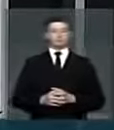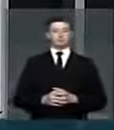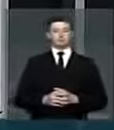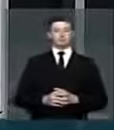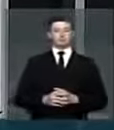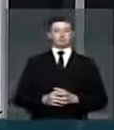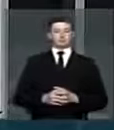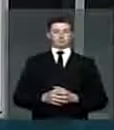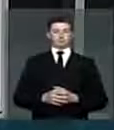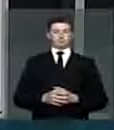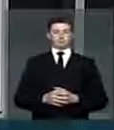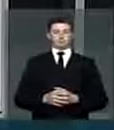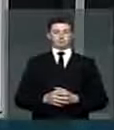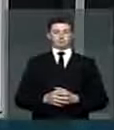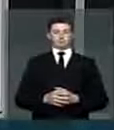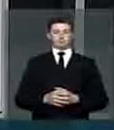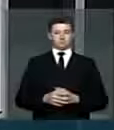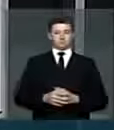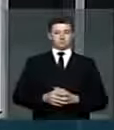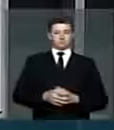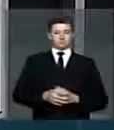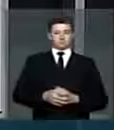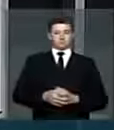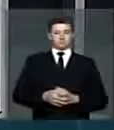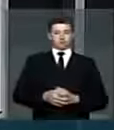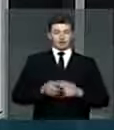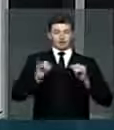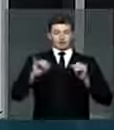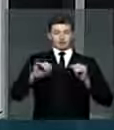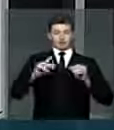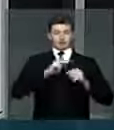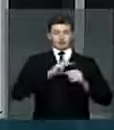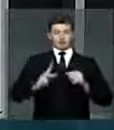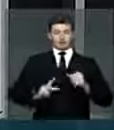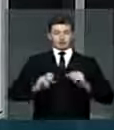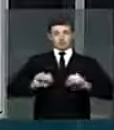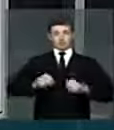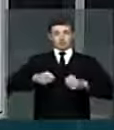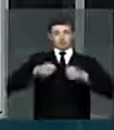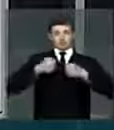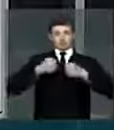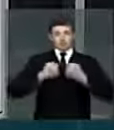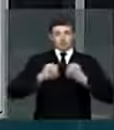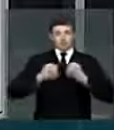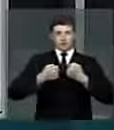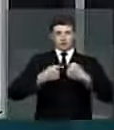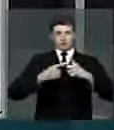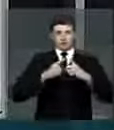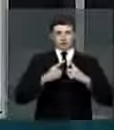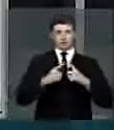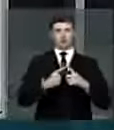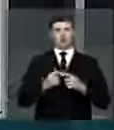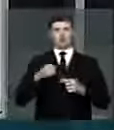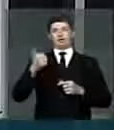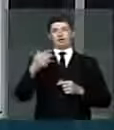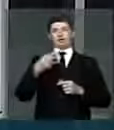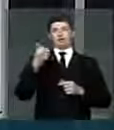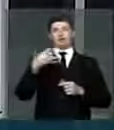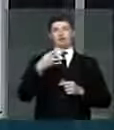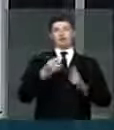se houver um esforço do presidente Henrique Eduardo Alves, que tem experiência de 13,